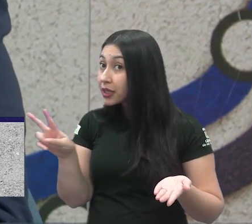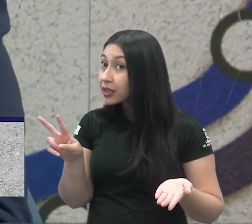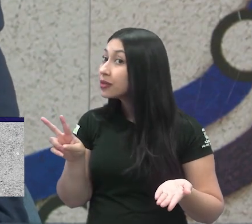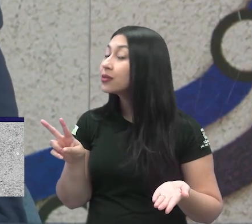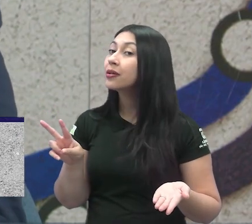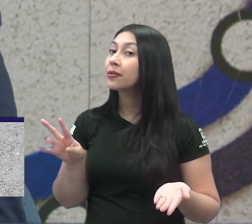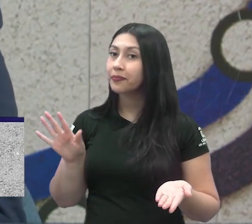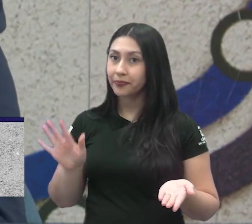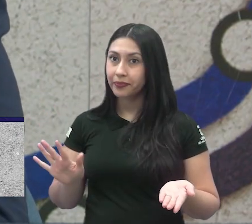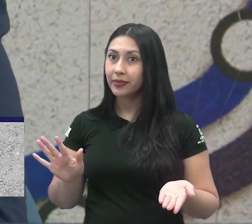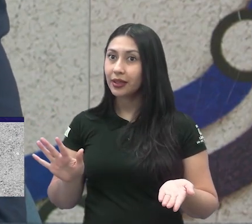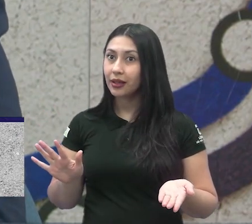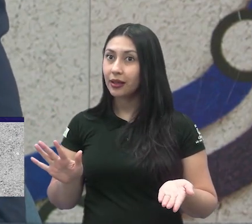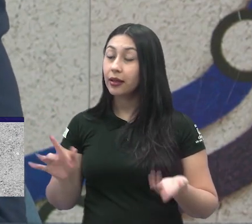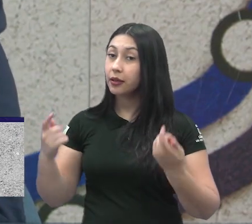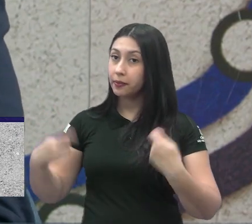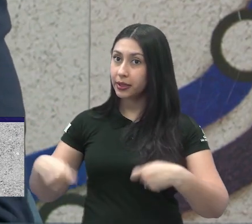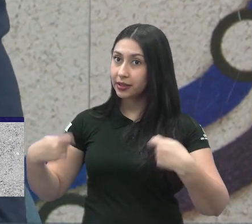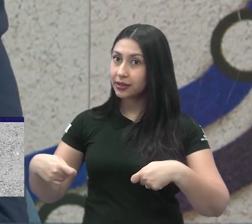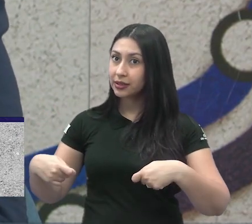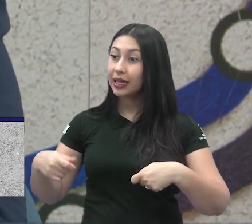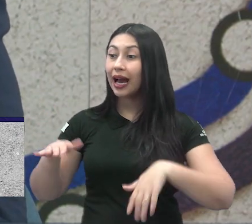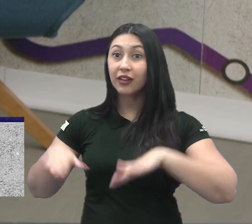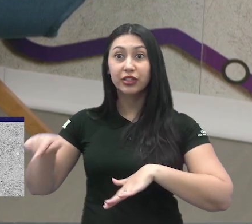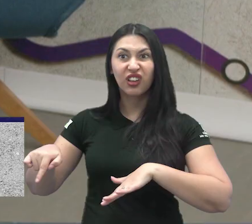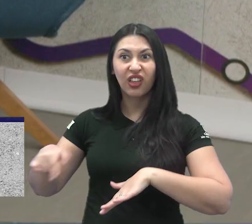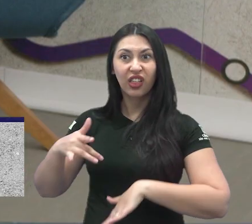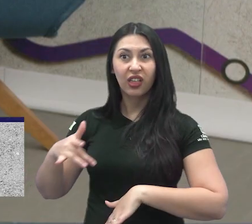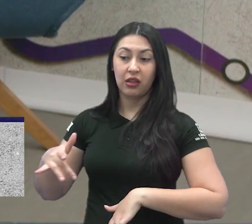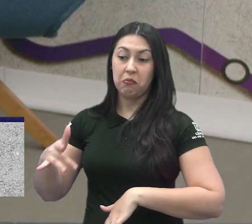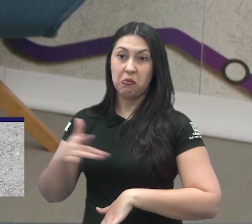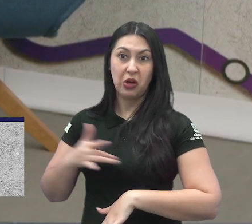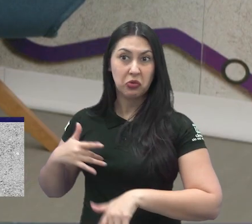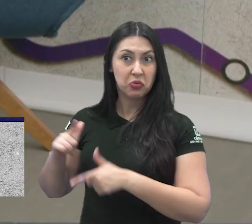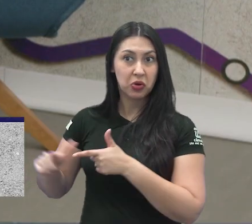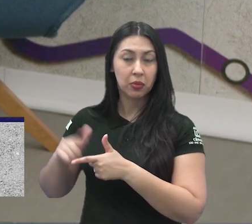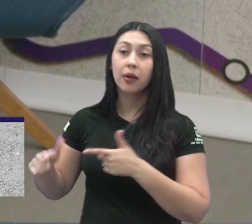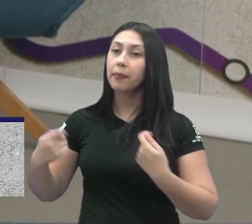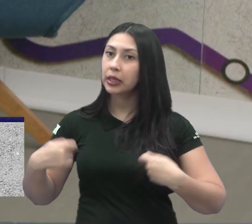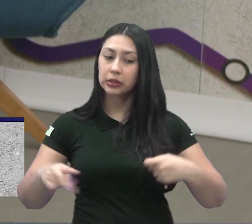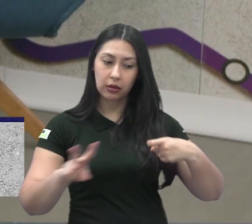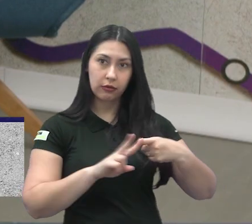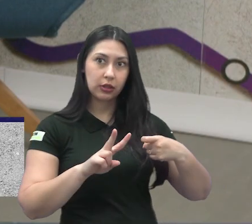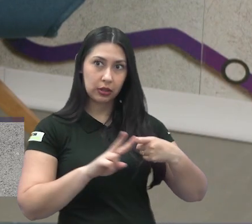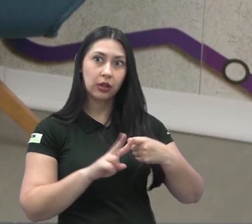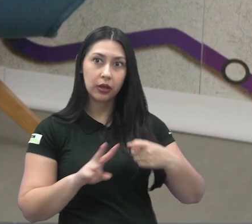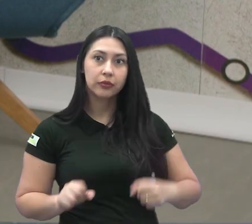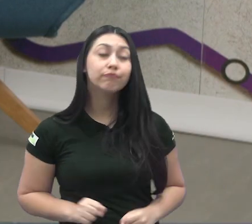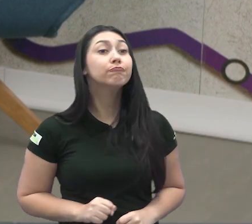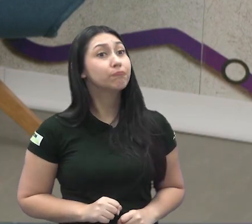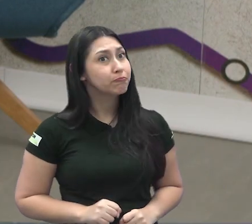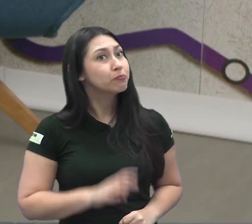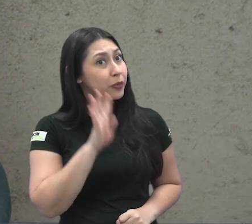mineral, nutracêuticos, né? E tem que ter aí, se o animal tiver um problema de saúde, tem que ter esse acompanhamento com o clínico também.